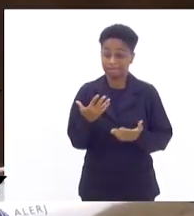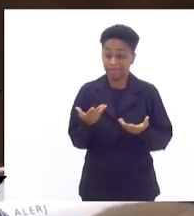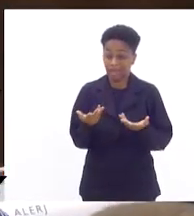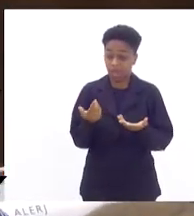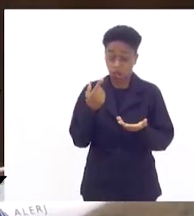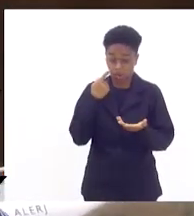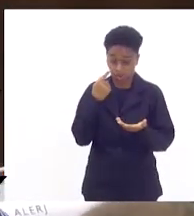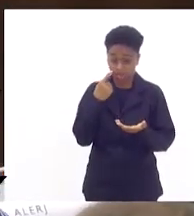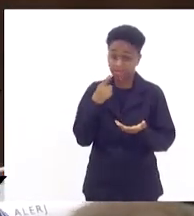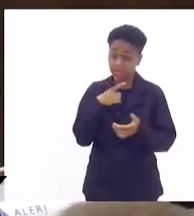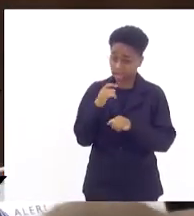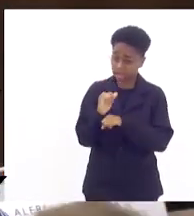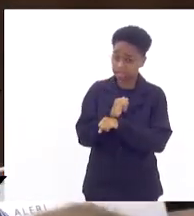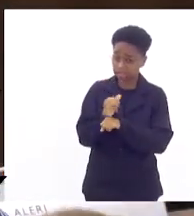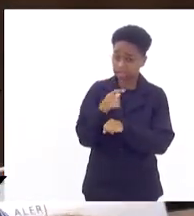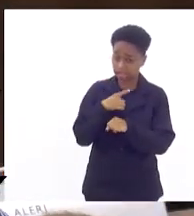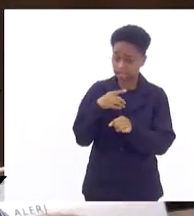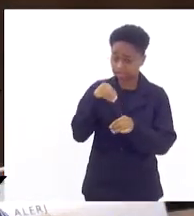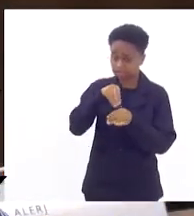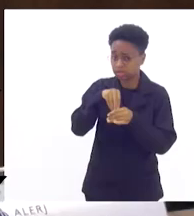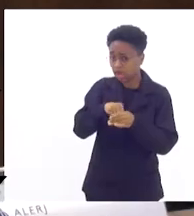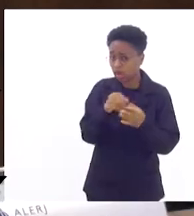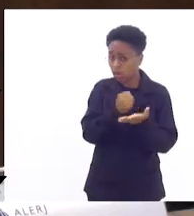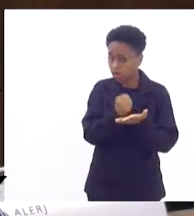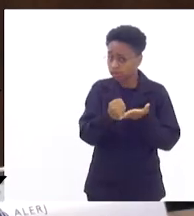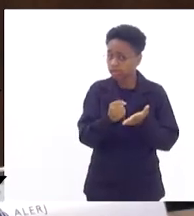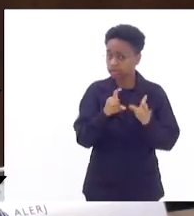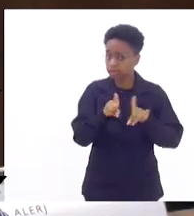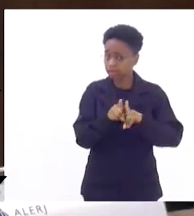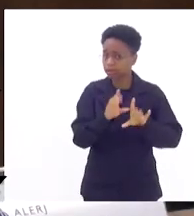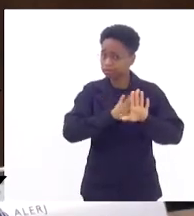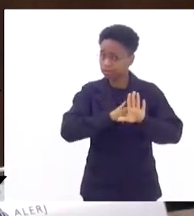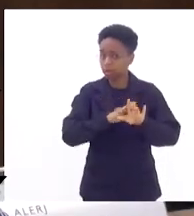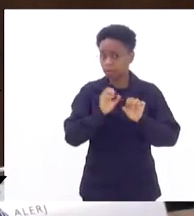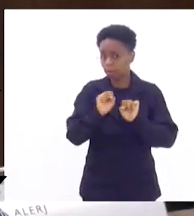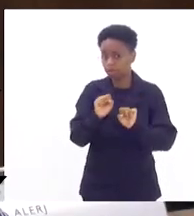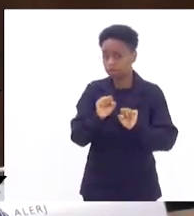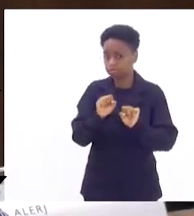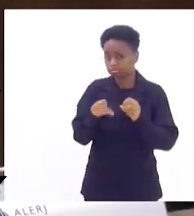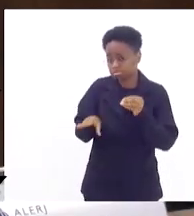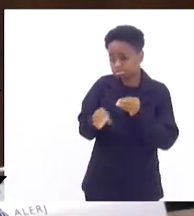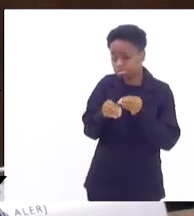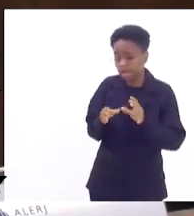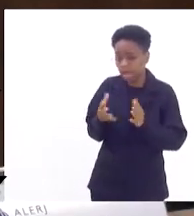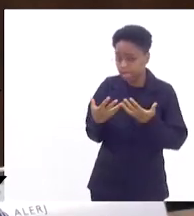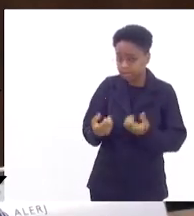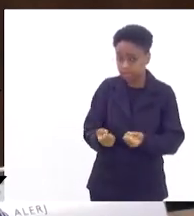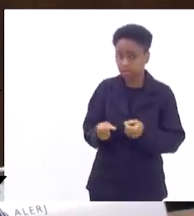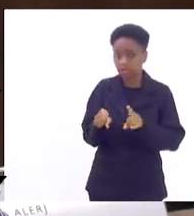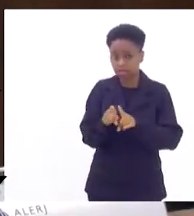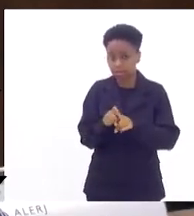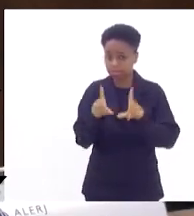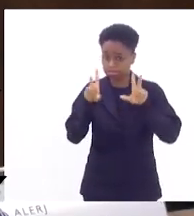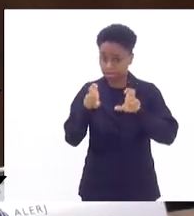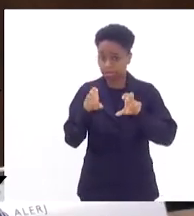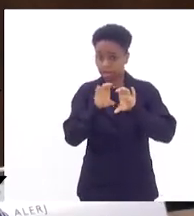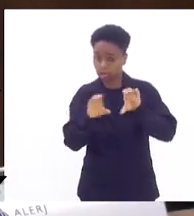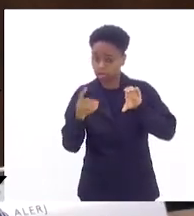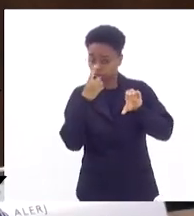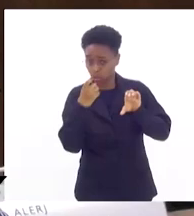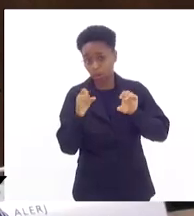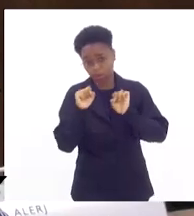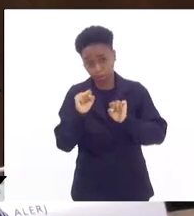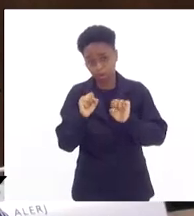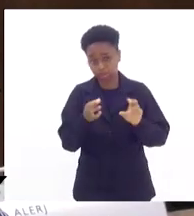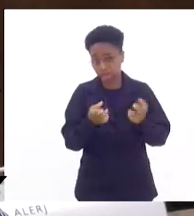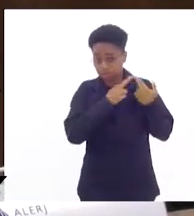Olha, existem instrumentos no contrato também que podem fazer com que haja adesão. E essa parte do esgoto passe a ser responsabilidade